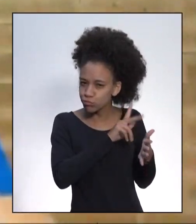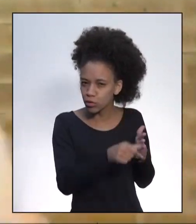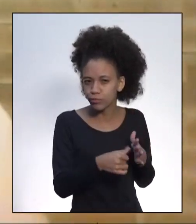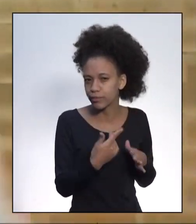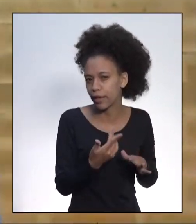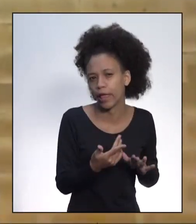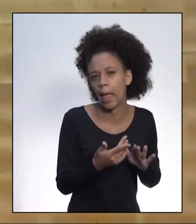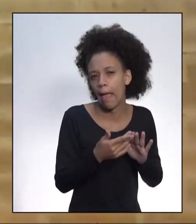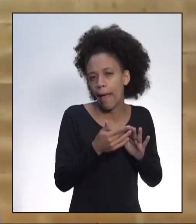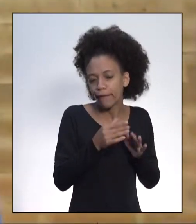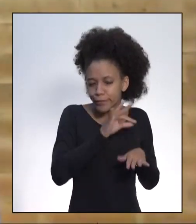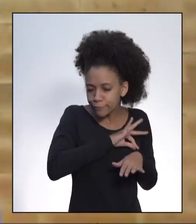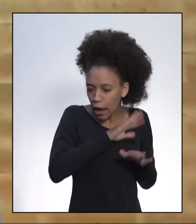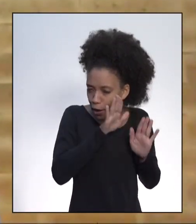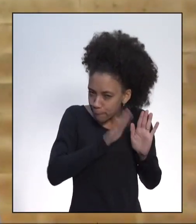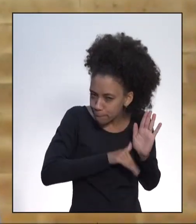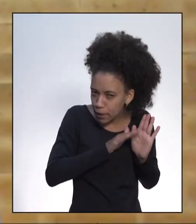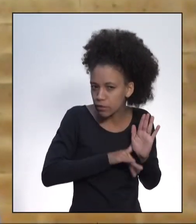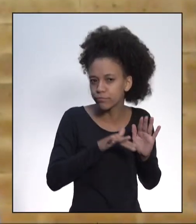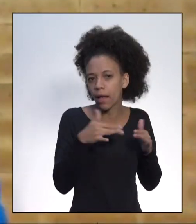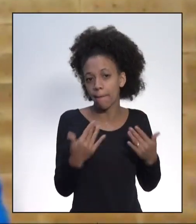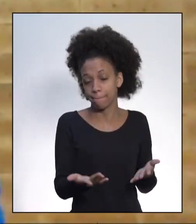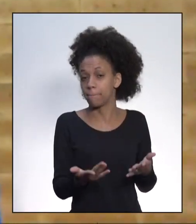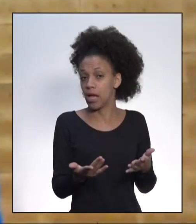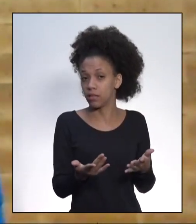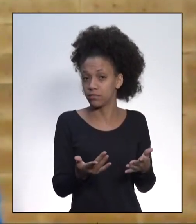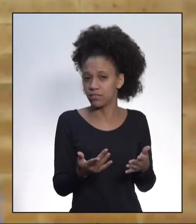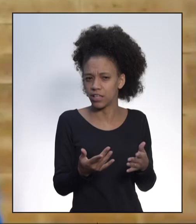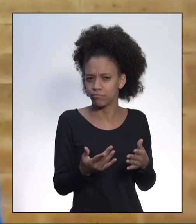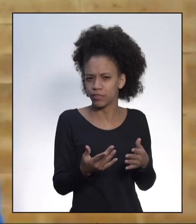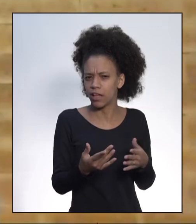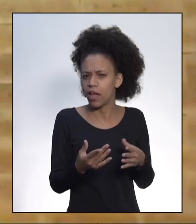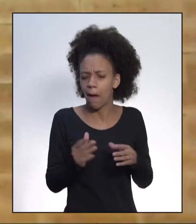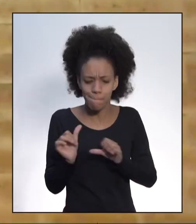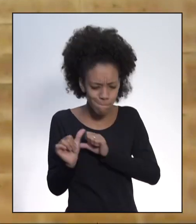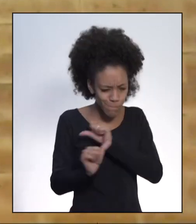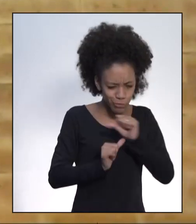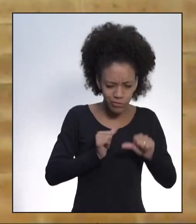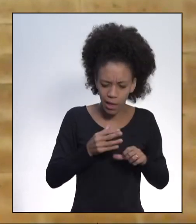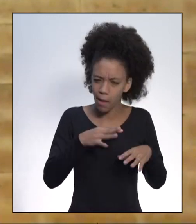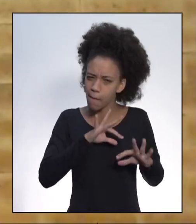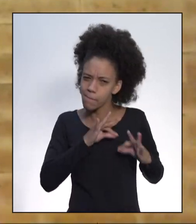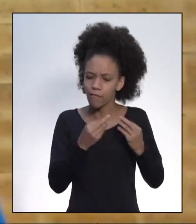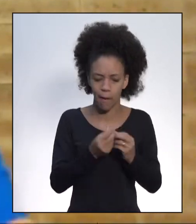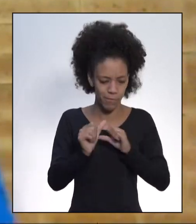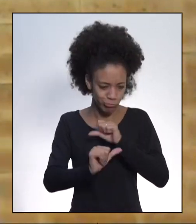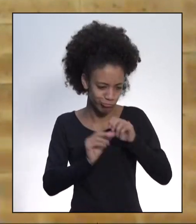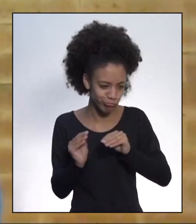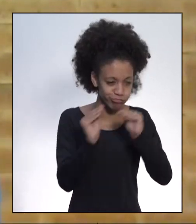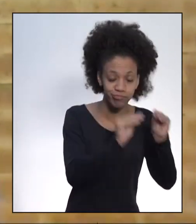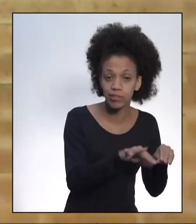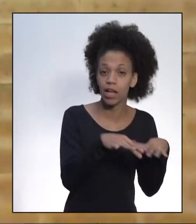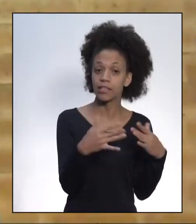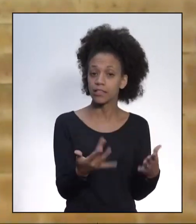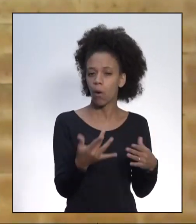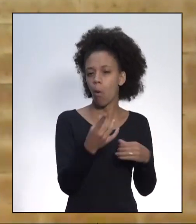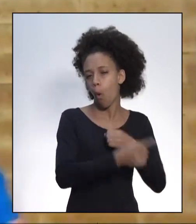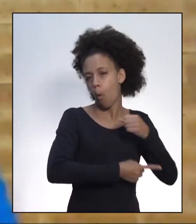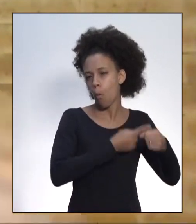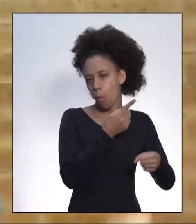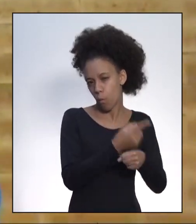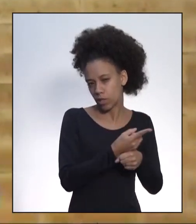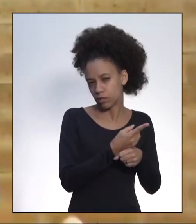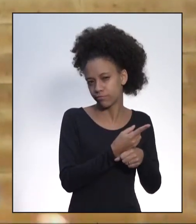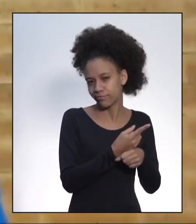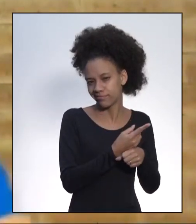do que eu ganhava e, meu, mas se isso der certo vai ser muito bom. Levei minha família, mudei minha família para lá. E resumindo, um ano e meio lá,